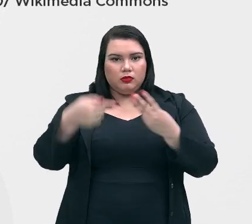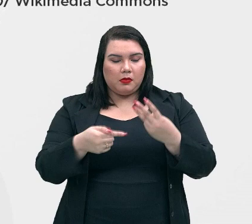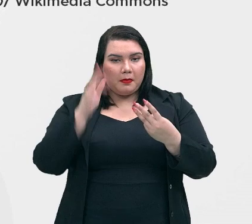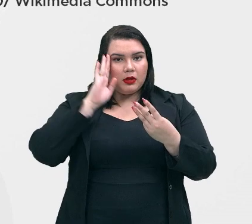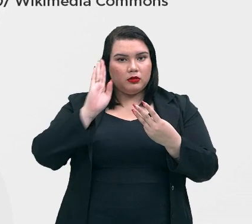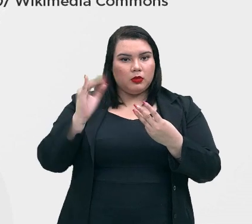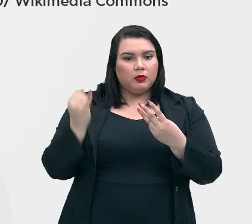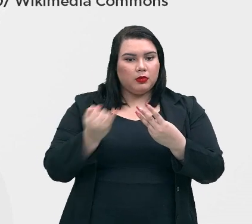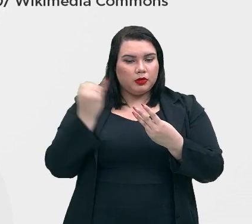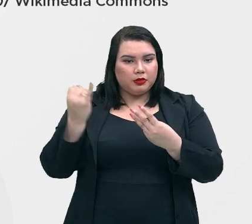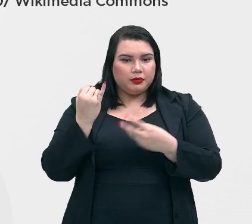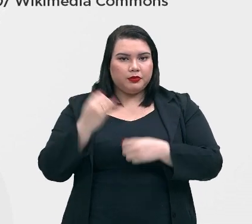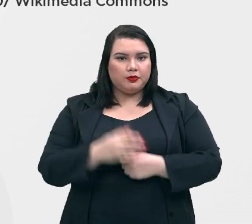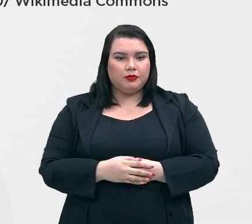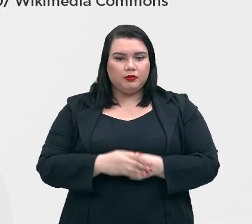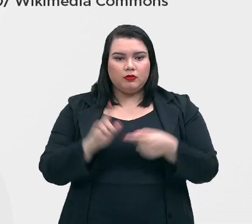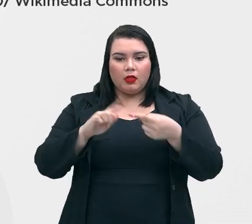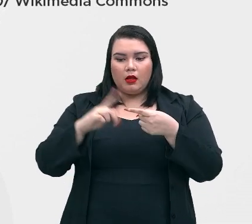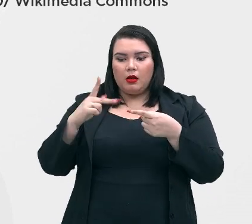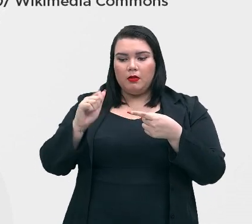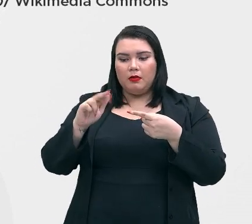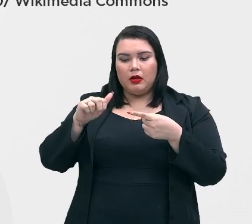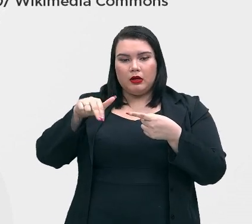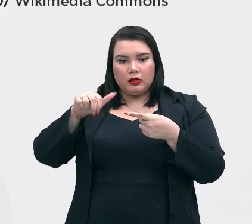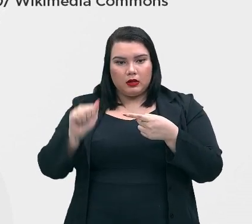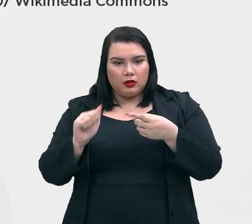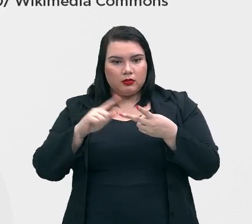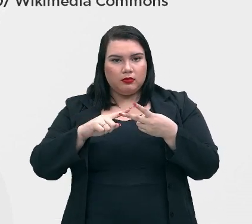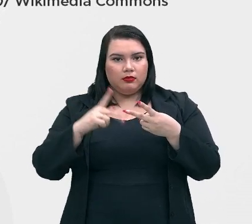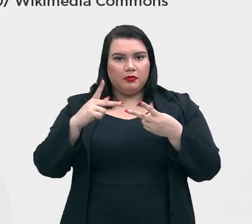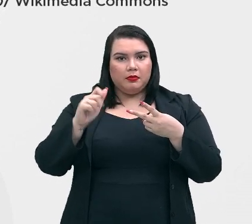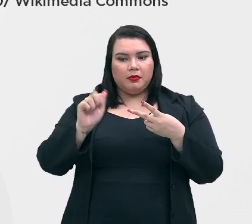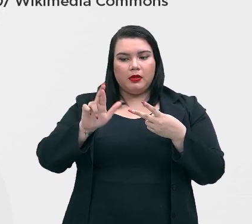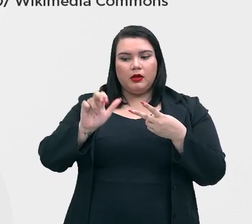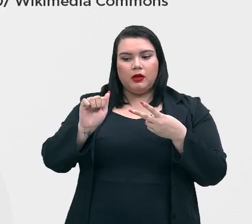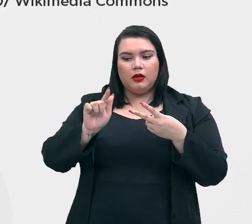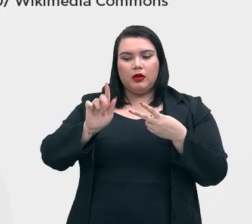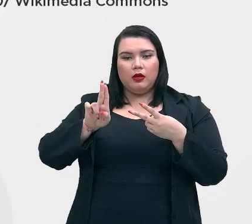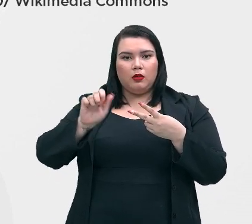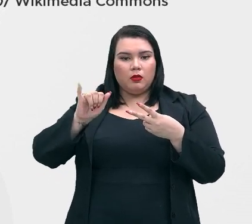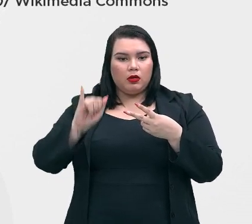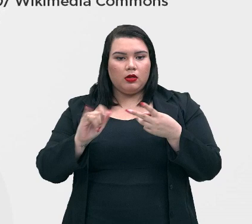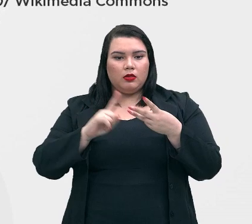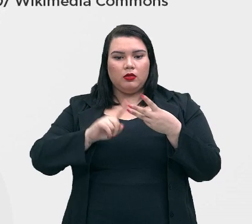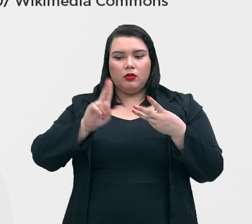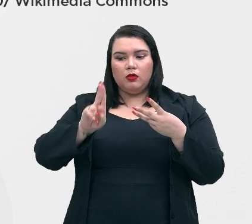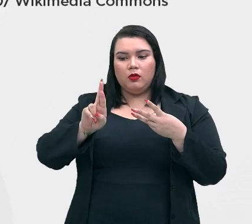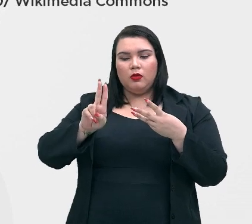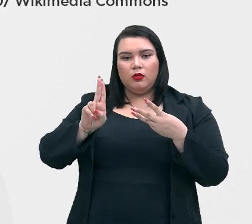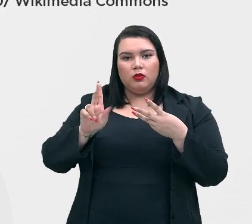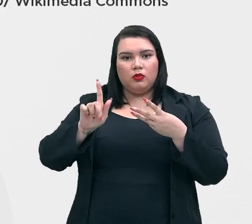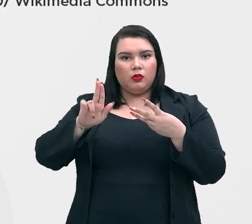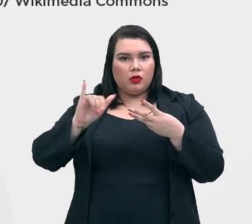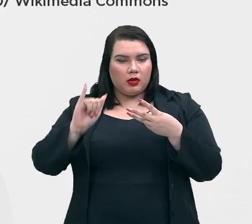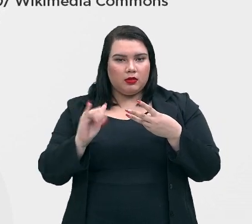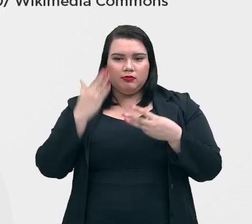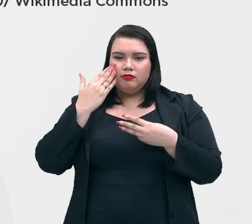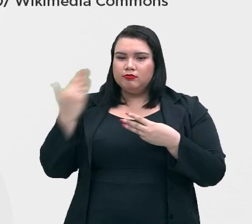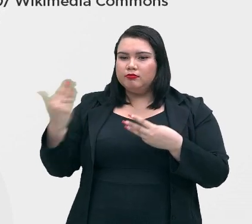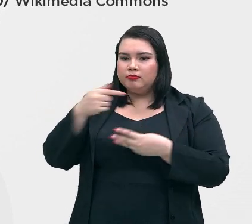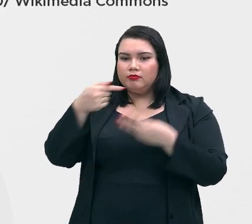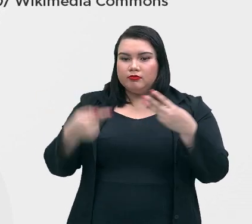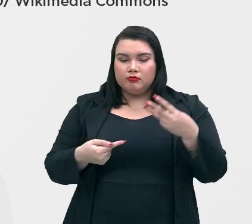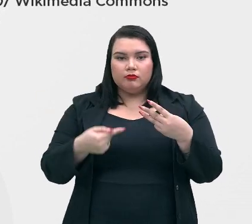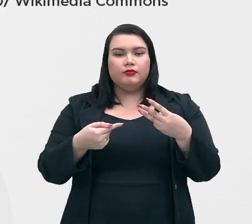importantes rios, tá? O Rio Paraná, o Rio Paraguai e o Rio Uruguai. Então, esses 3 rios,